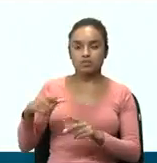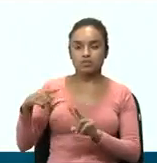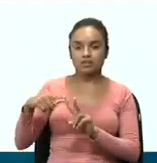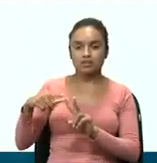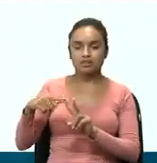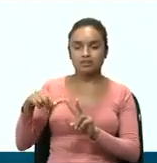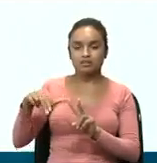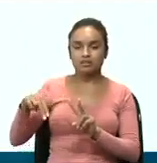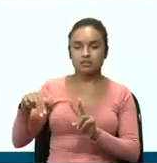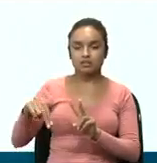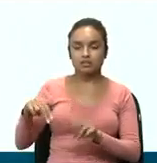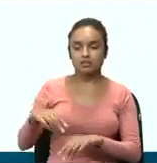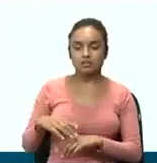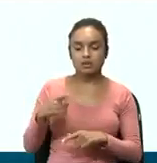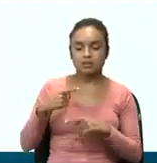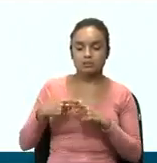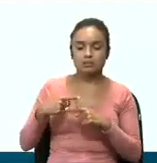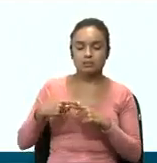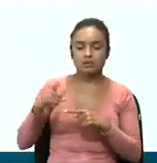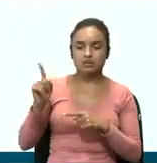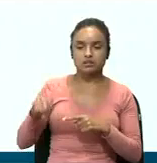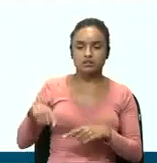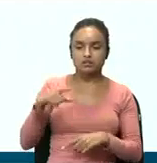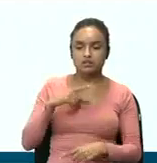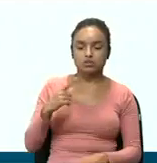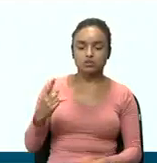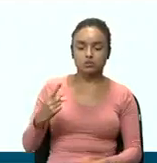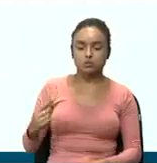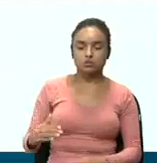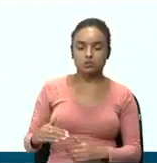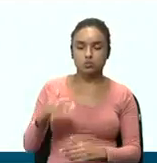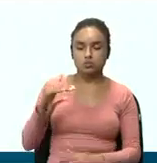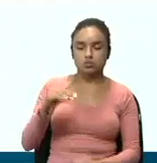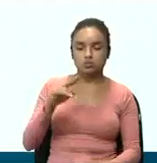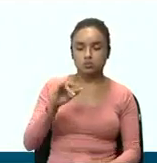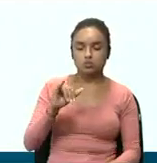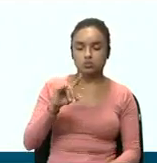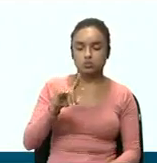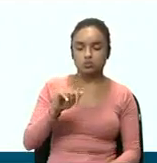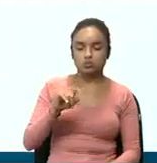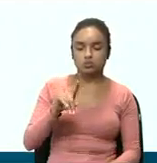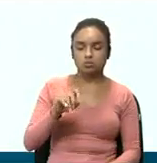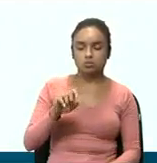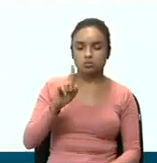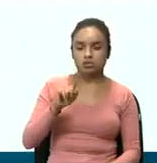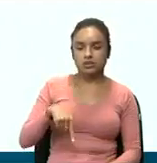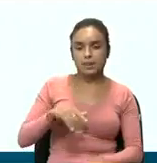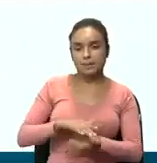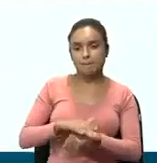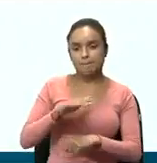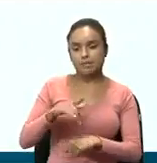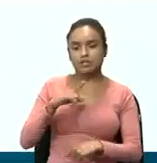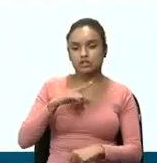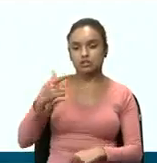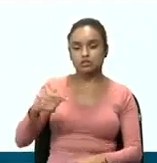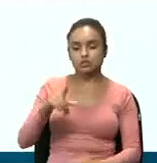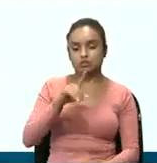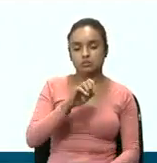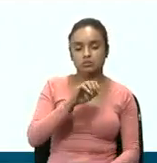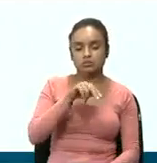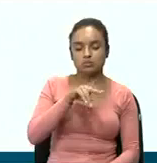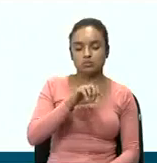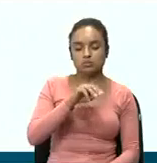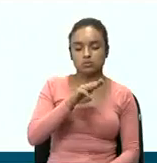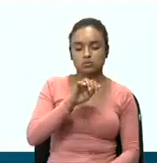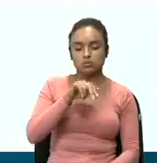Por que é maior? Porque você tem uma unidade a mais nesse denominador e o outro você não tem. Porque o denominador, olha